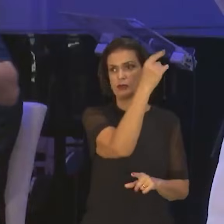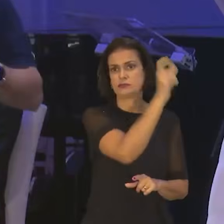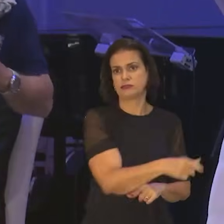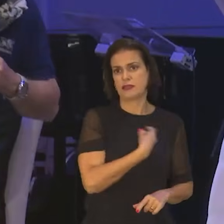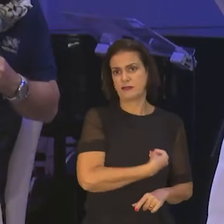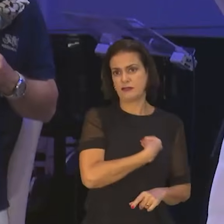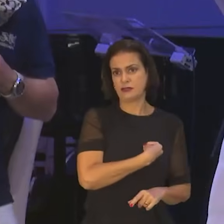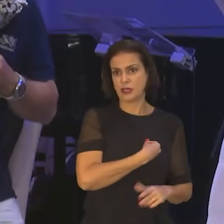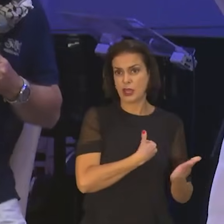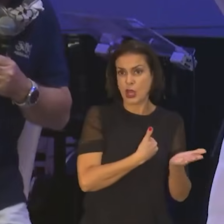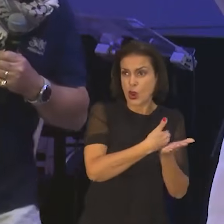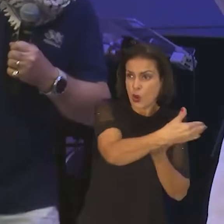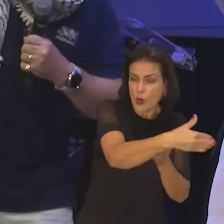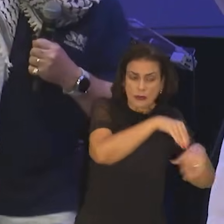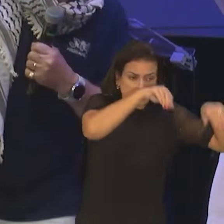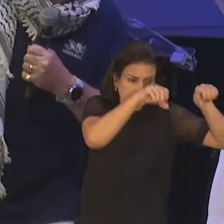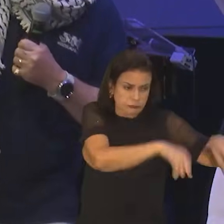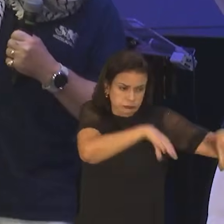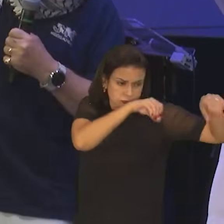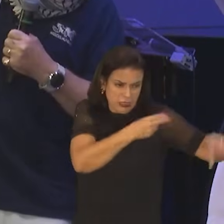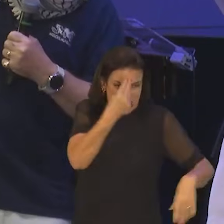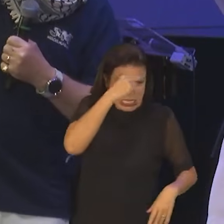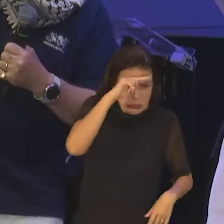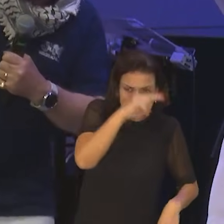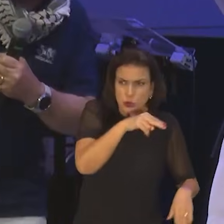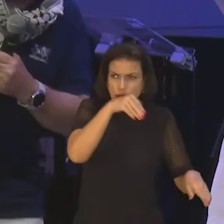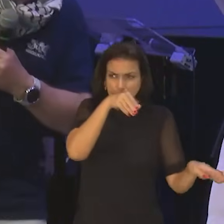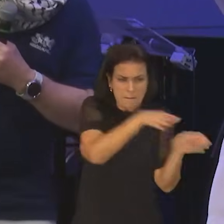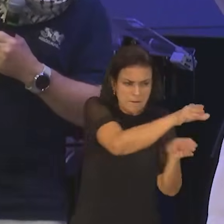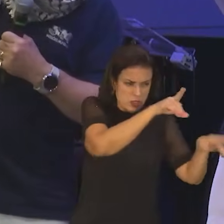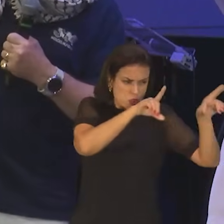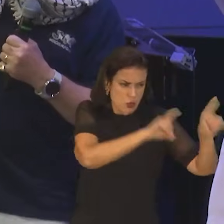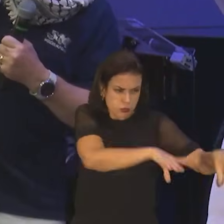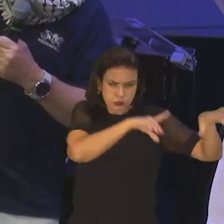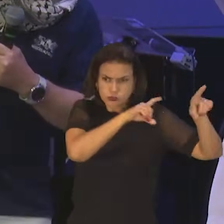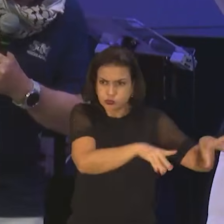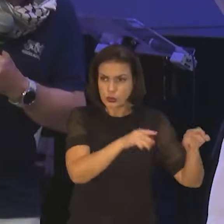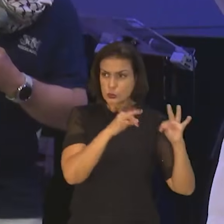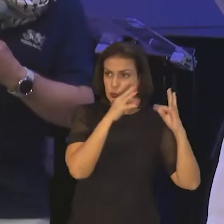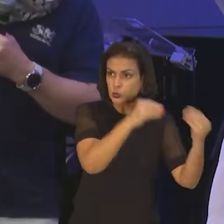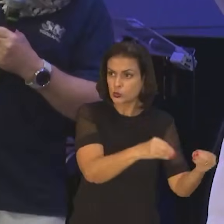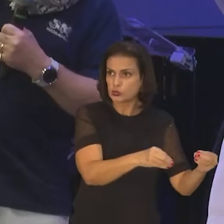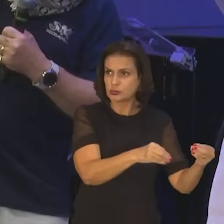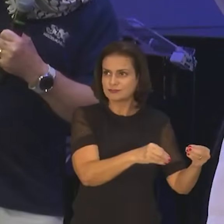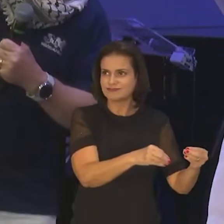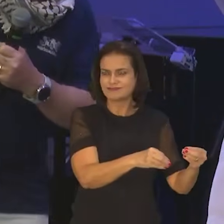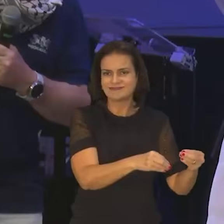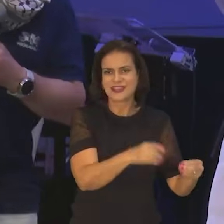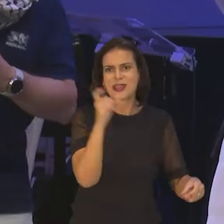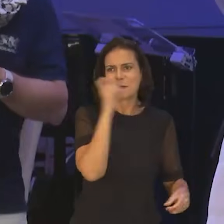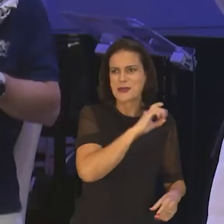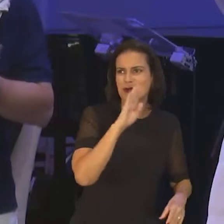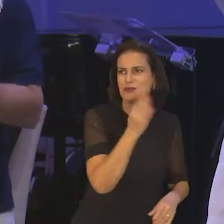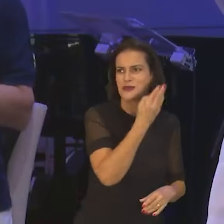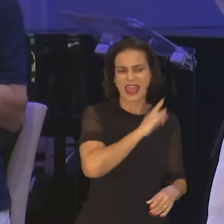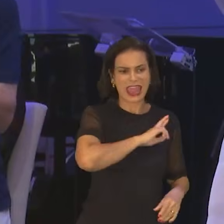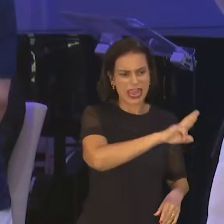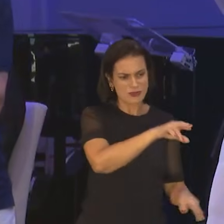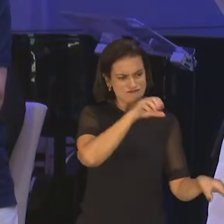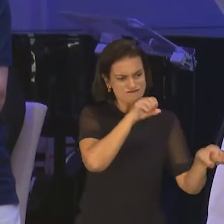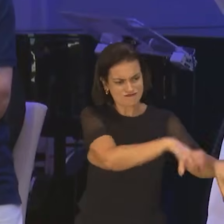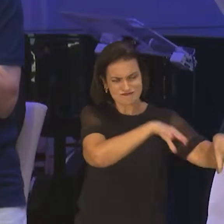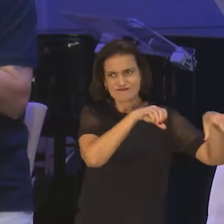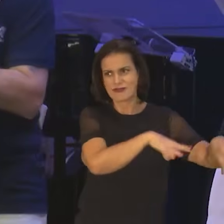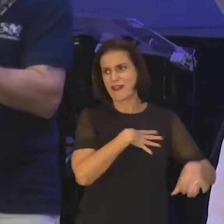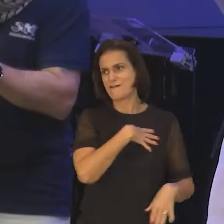Ele começa a cavar e plantar história, plantar doutrina, plantar heresias, plantar religião no coração da filha